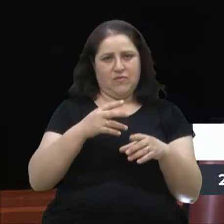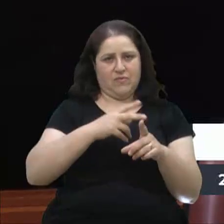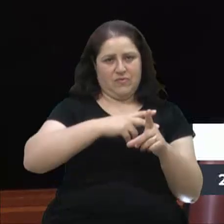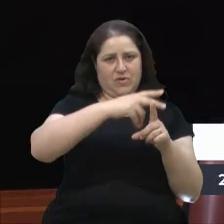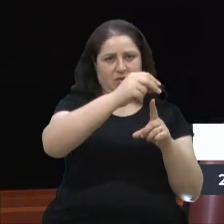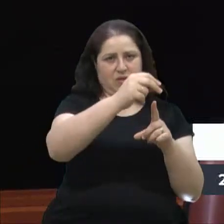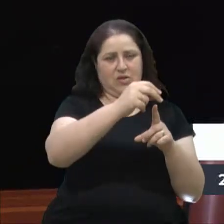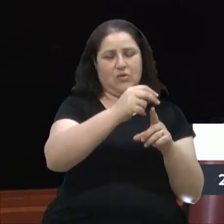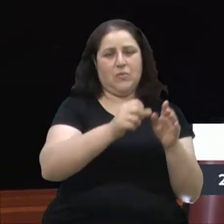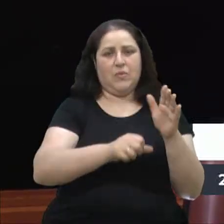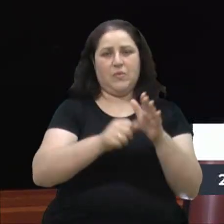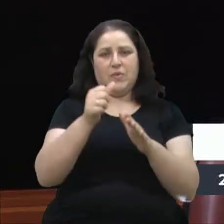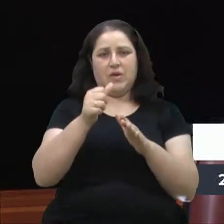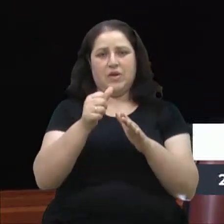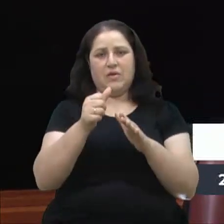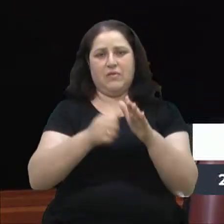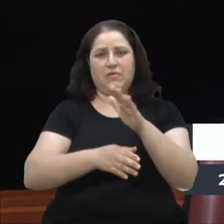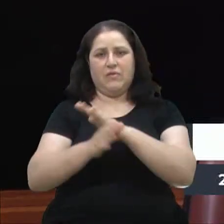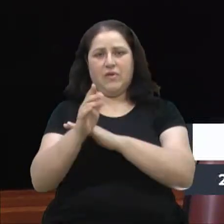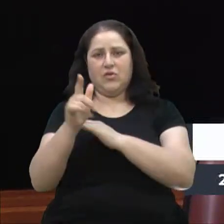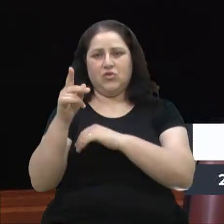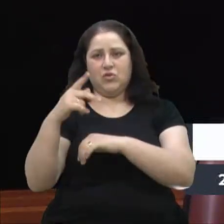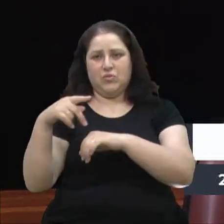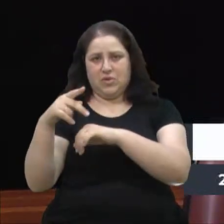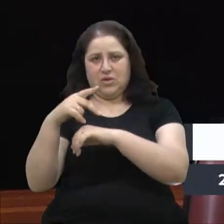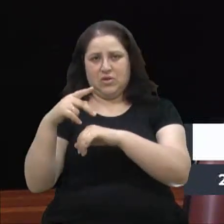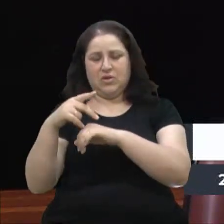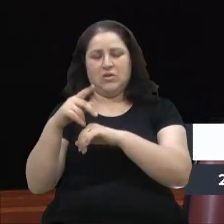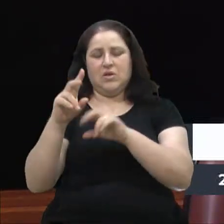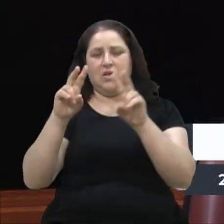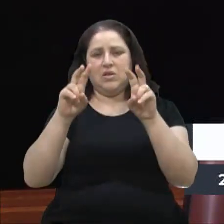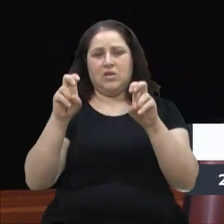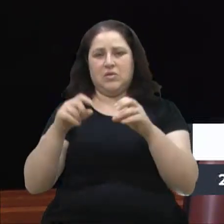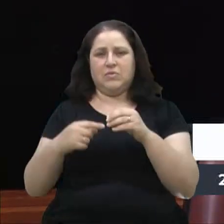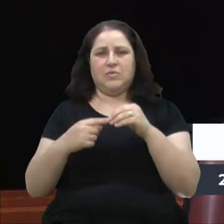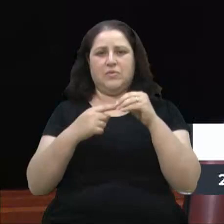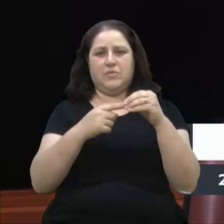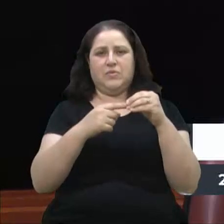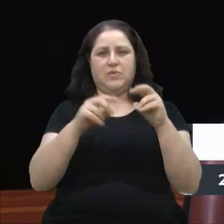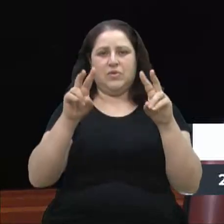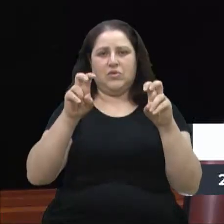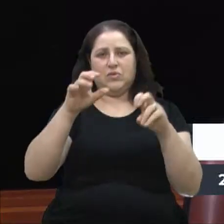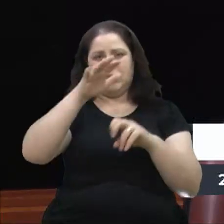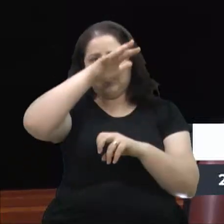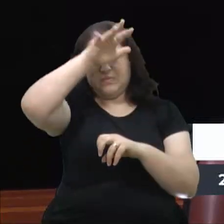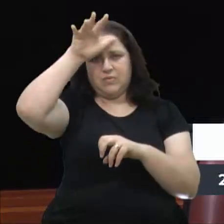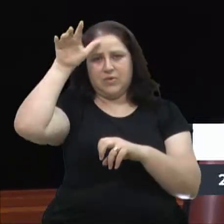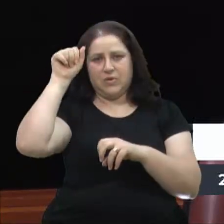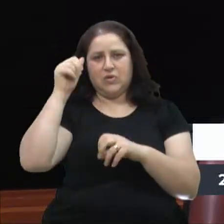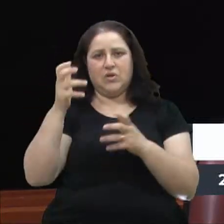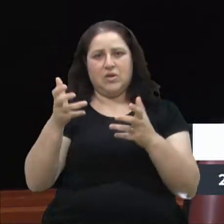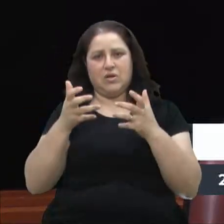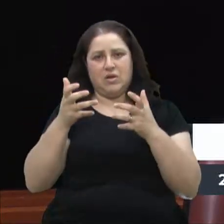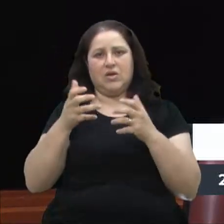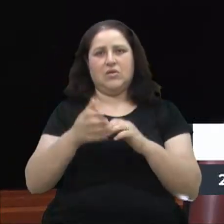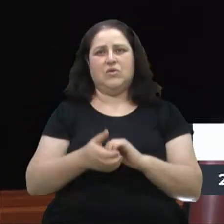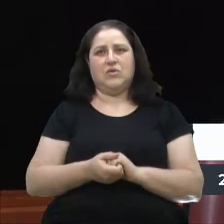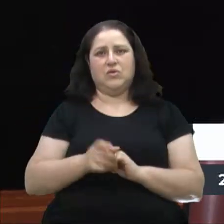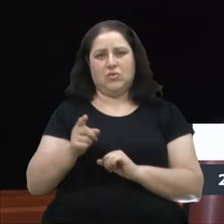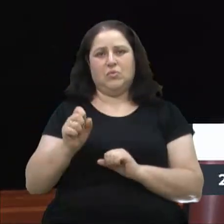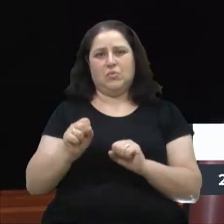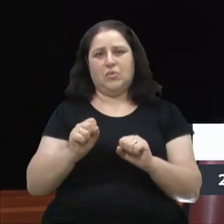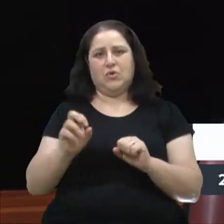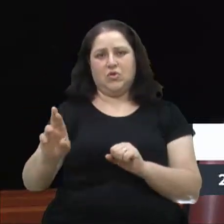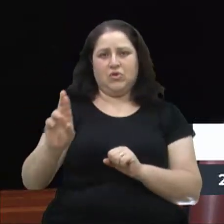país. Um tema central foi a questão Amazônia. Gostaria que o senhor pudesse nos